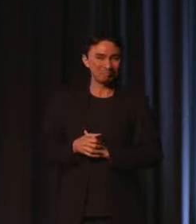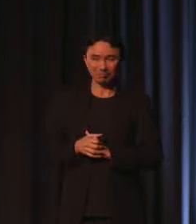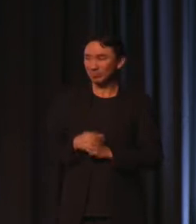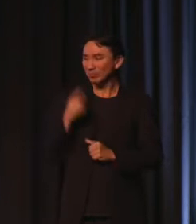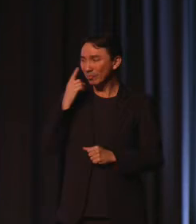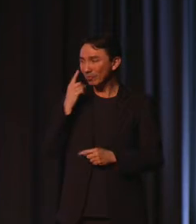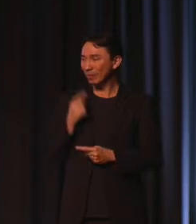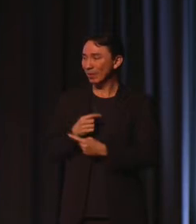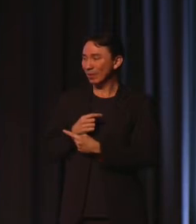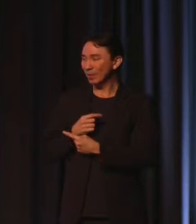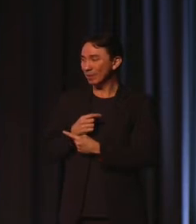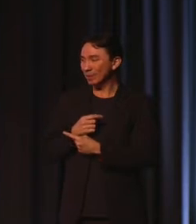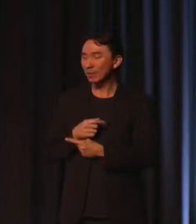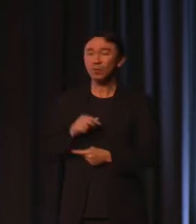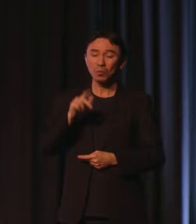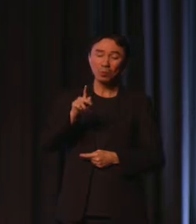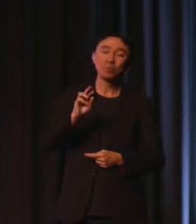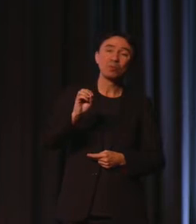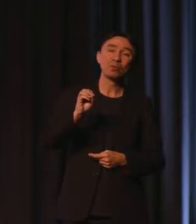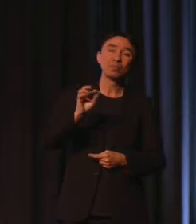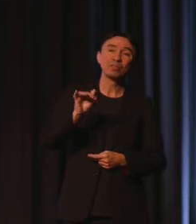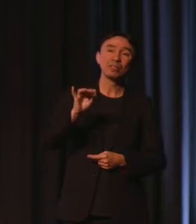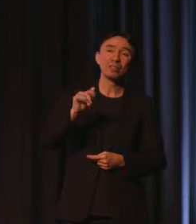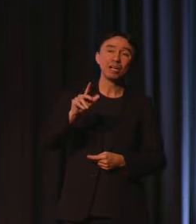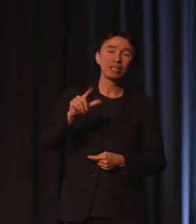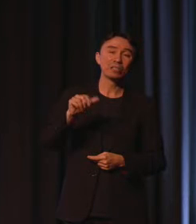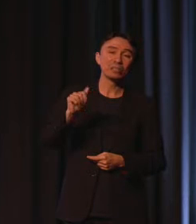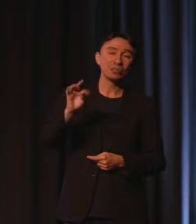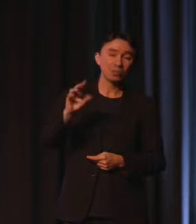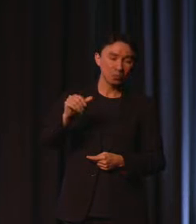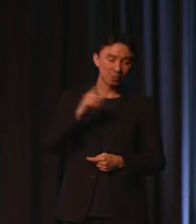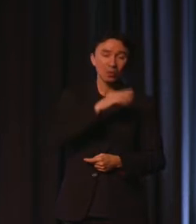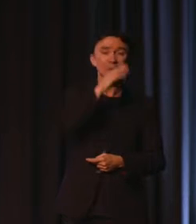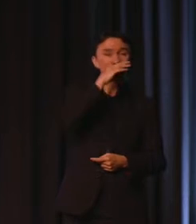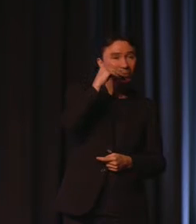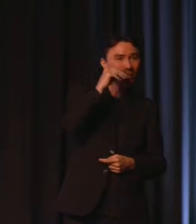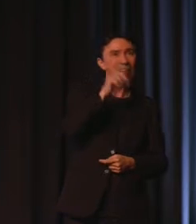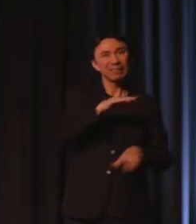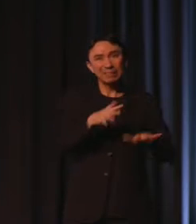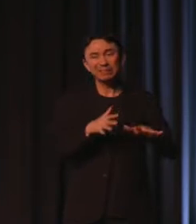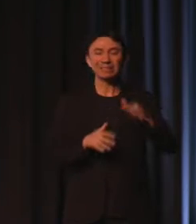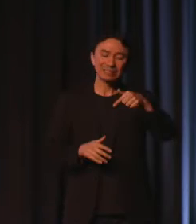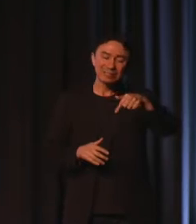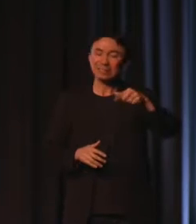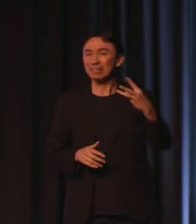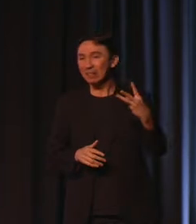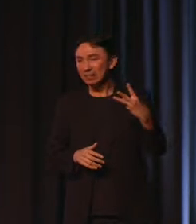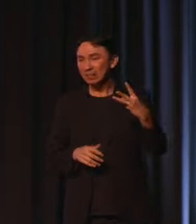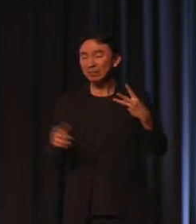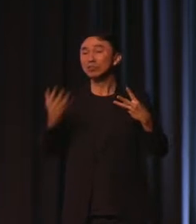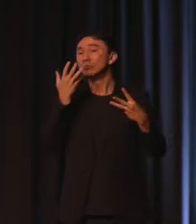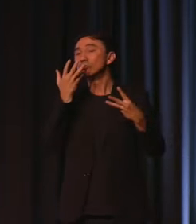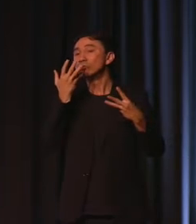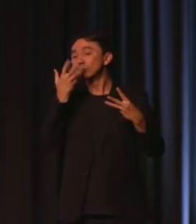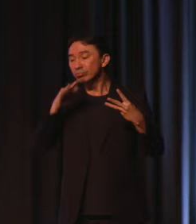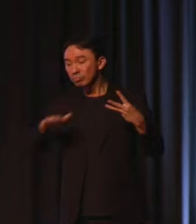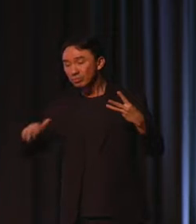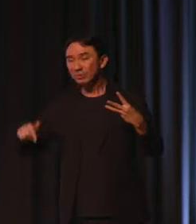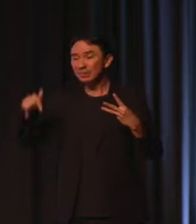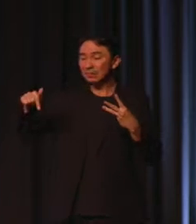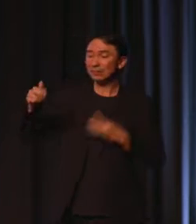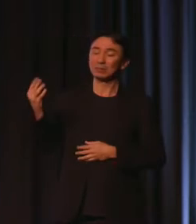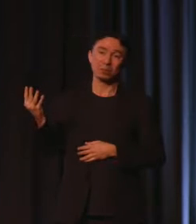tratamento profilático no adulto, ela vai ser de 73 ali, no infantil vai ser de 74, a frequência